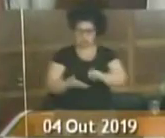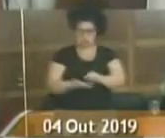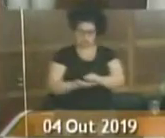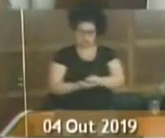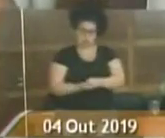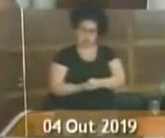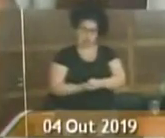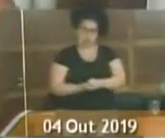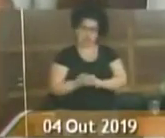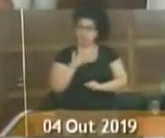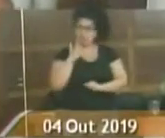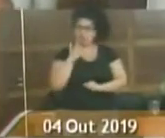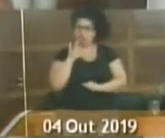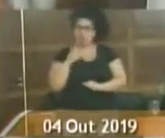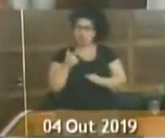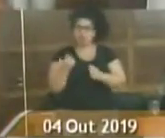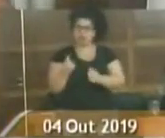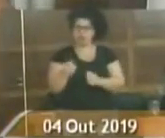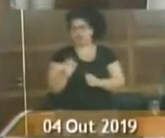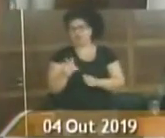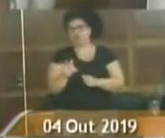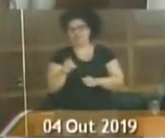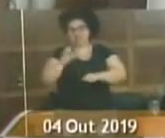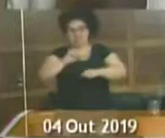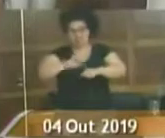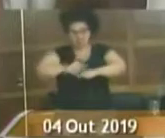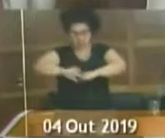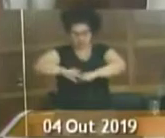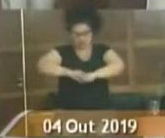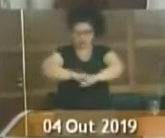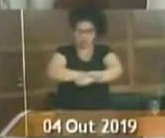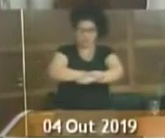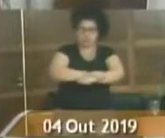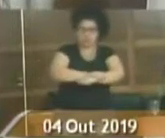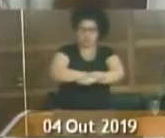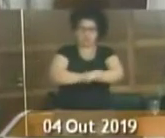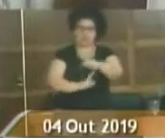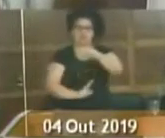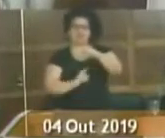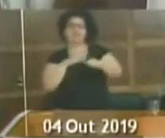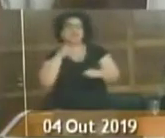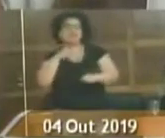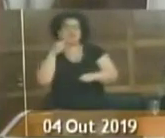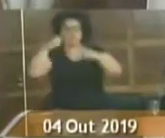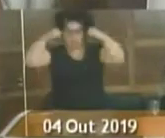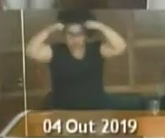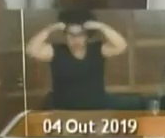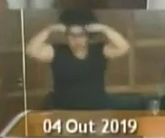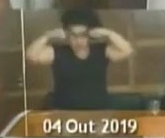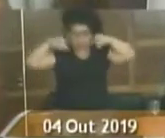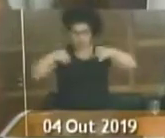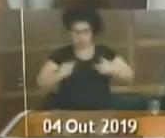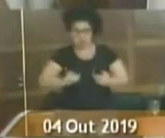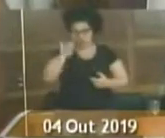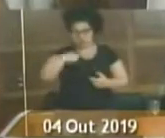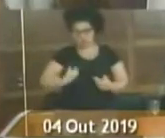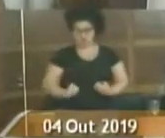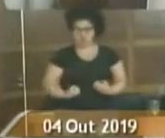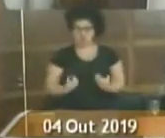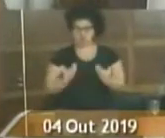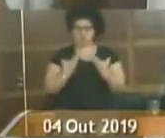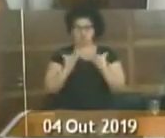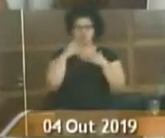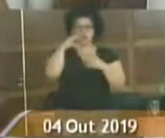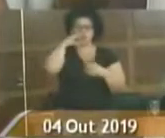da patinha e pela língua. Então, se você bota o sapatinho, você impede que ele transpire. E aí a temperatura do corpo dele, ó, fica lá em